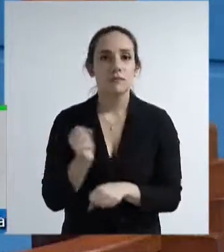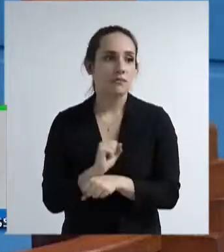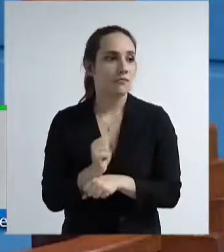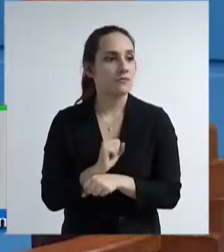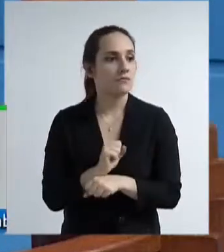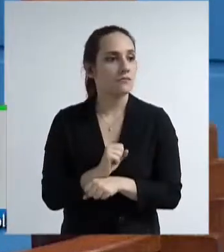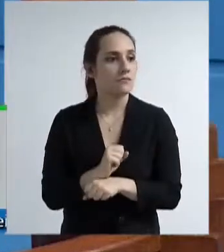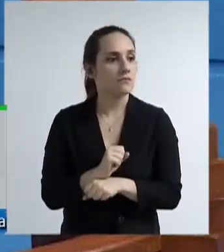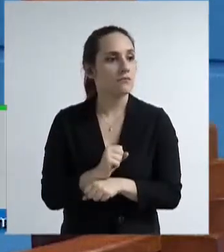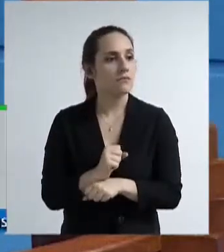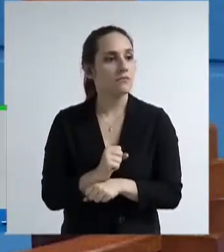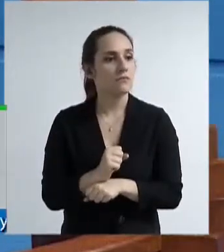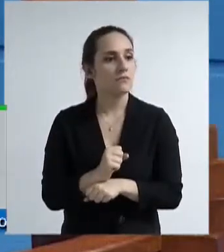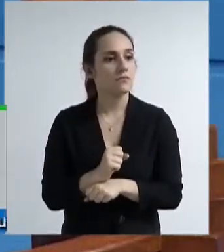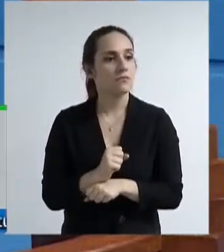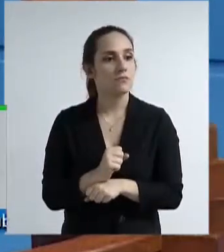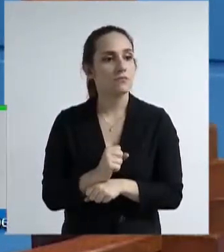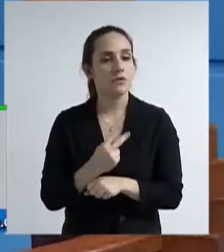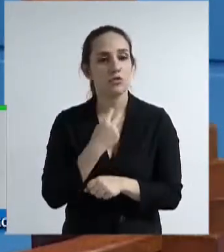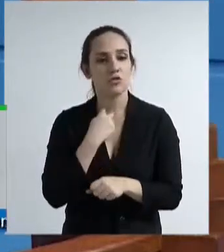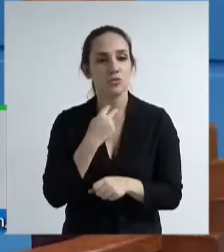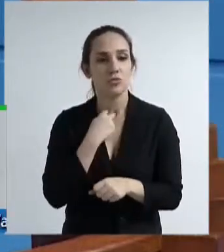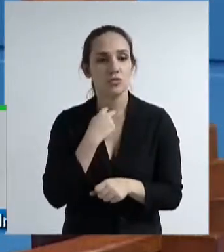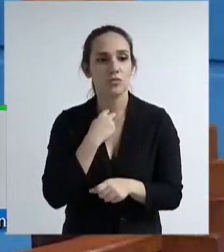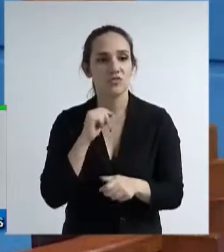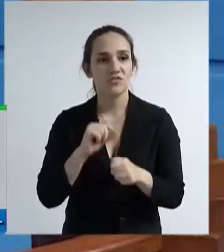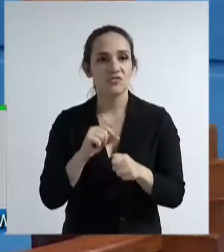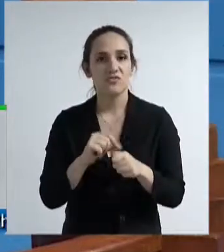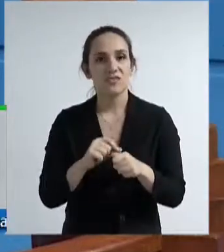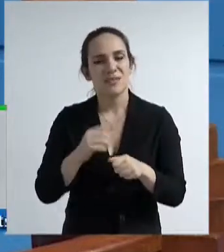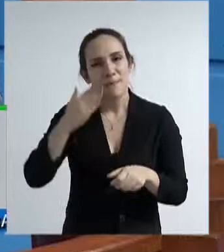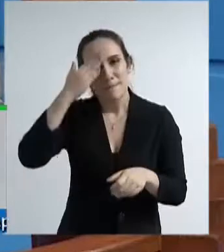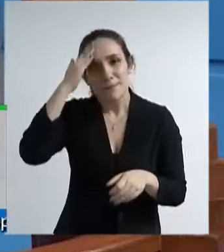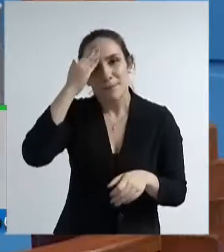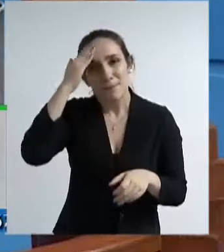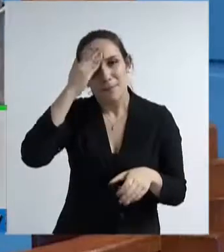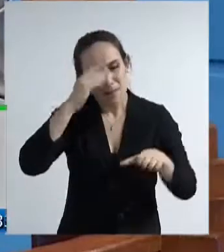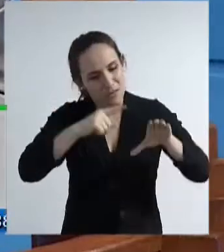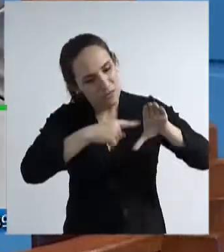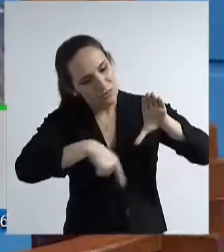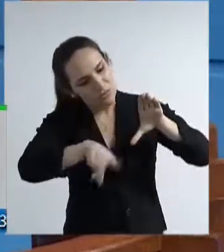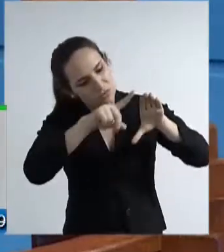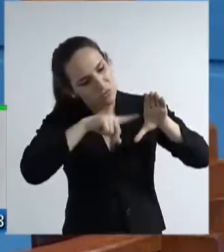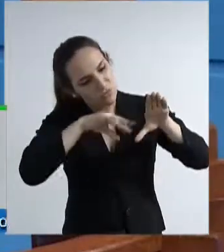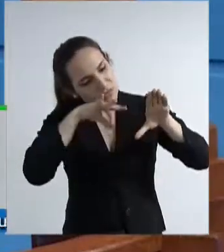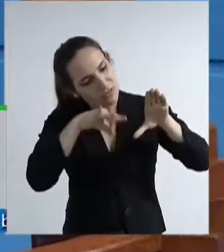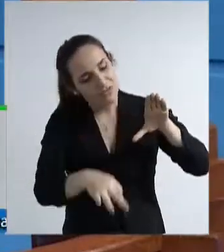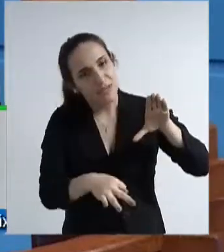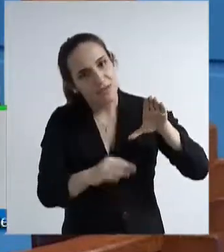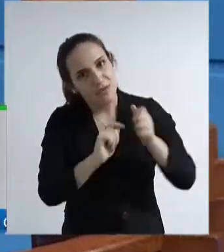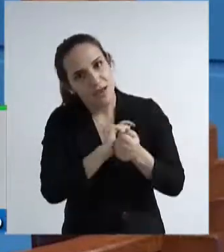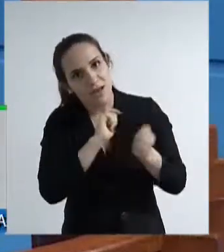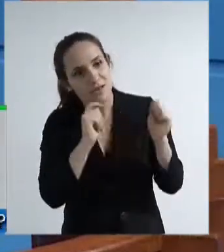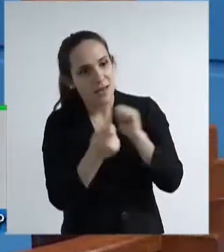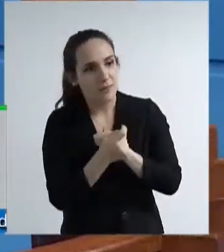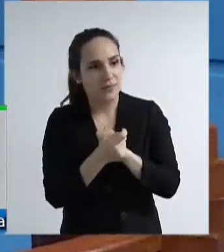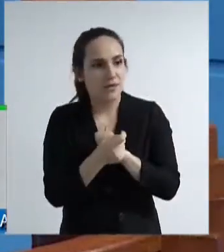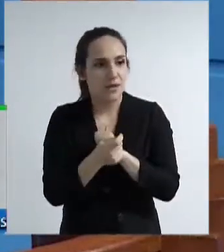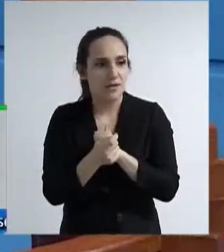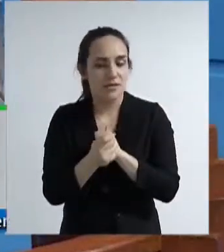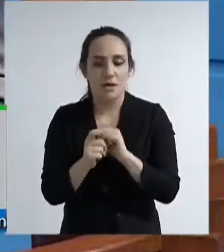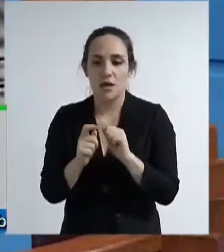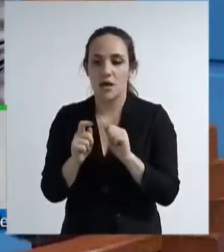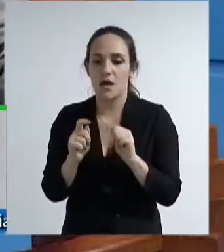são impedidos de instalar pneus adequados e mais resistentes em seus veículos particulares, em substituição aos